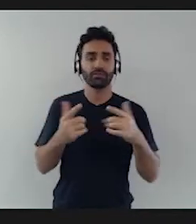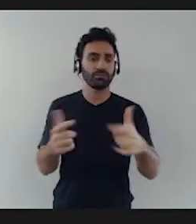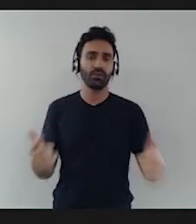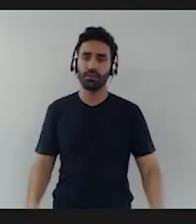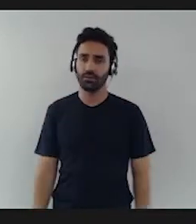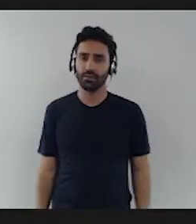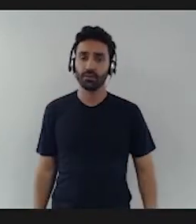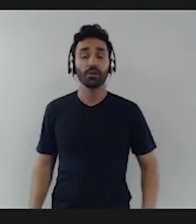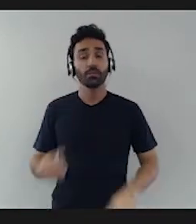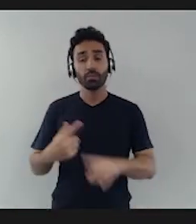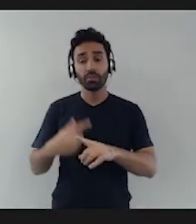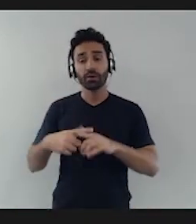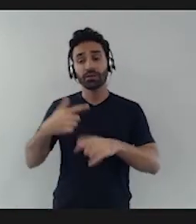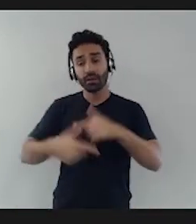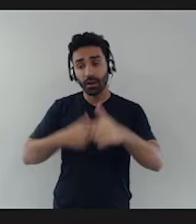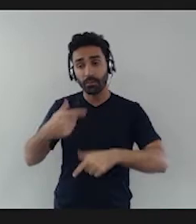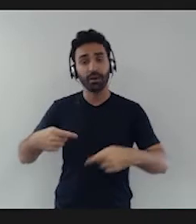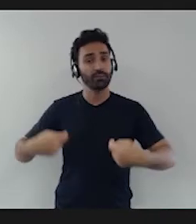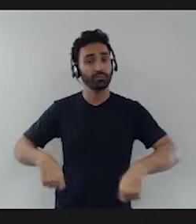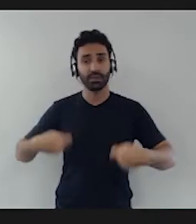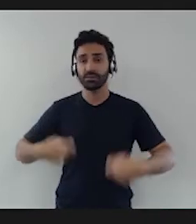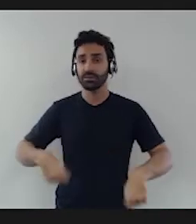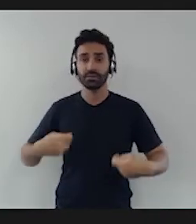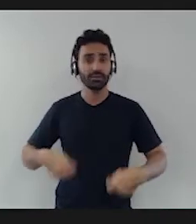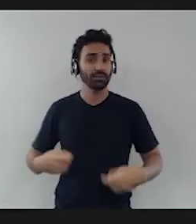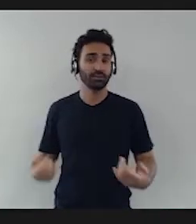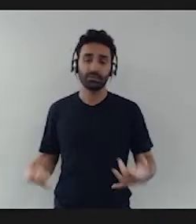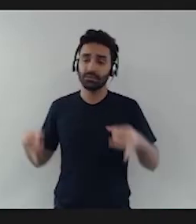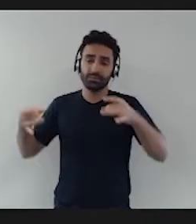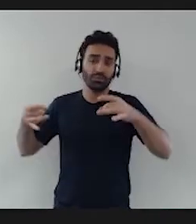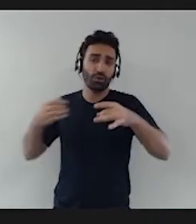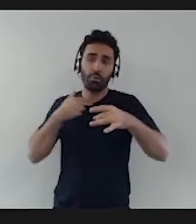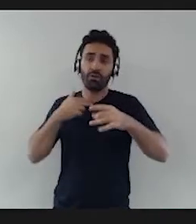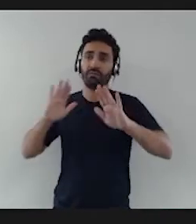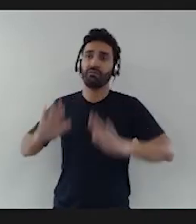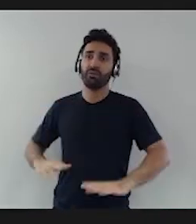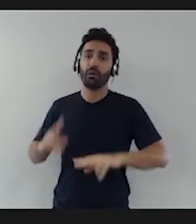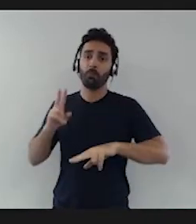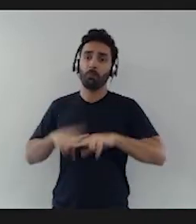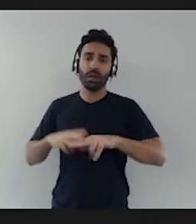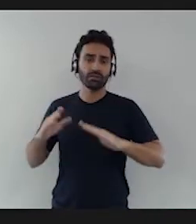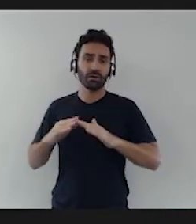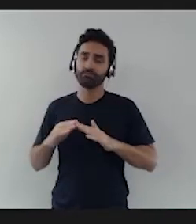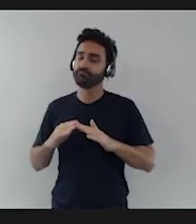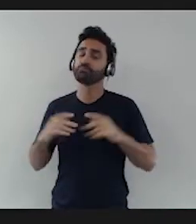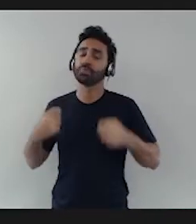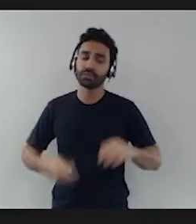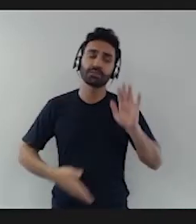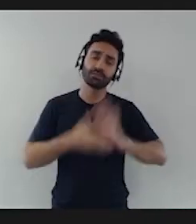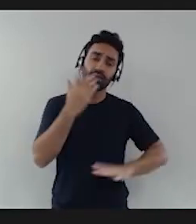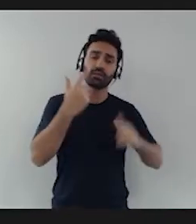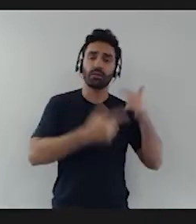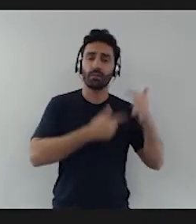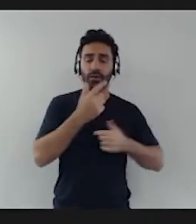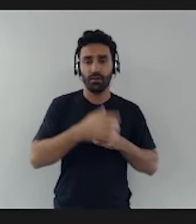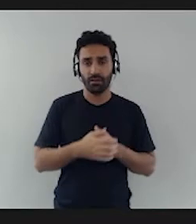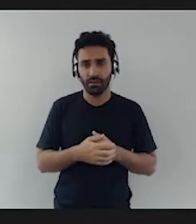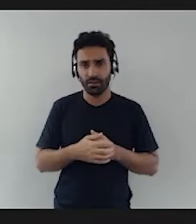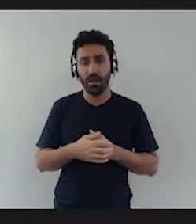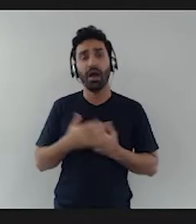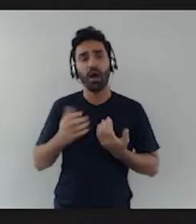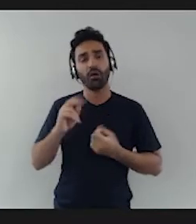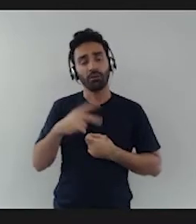exercem exigem que elas saiam de casa. E quando elas saem de casa, elas não saem de casa no seu transporte próprio,